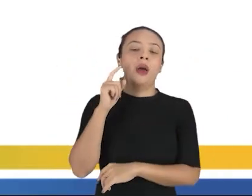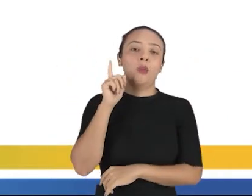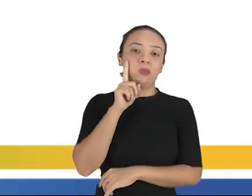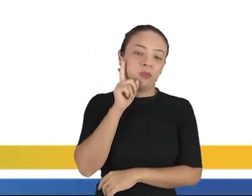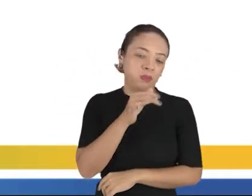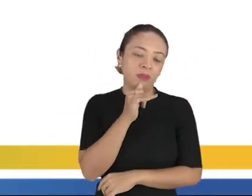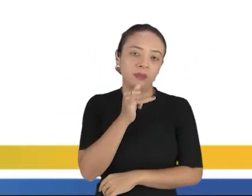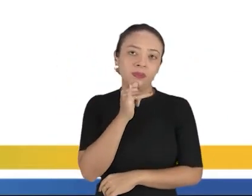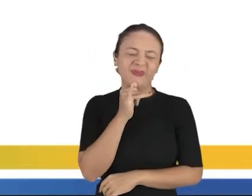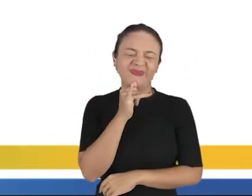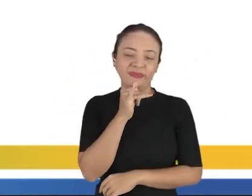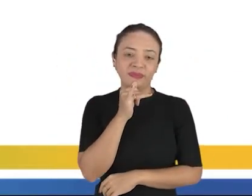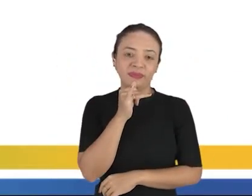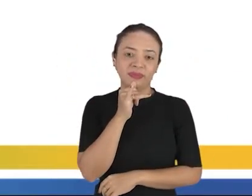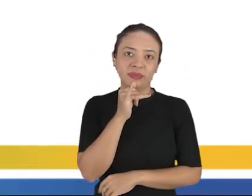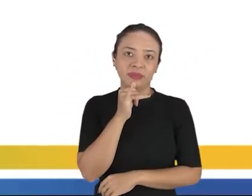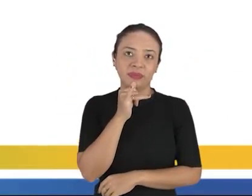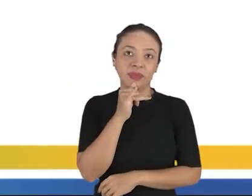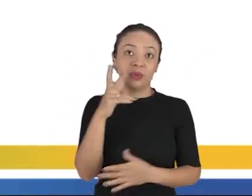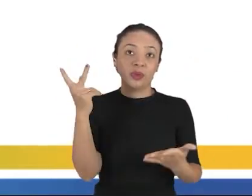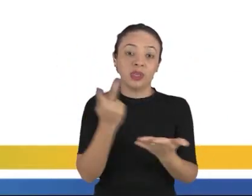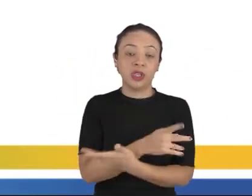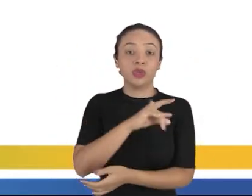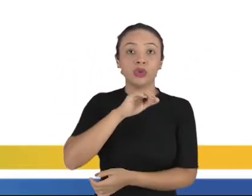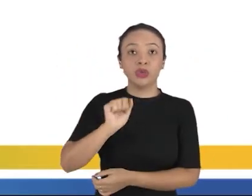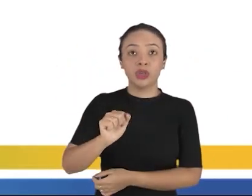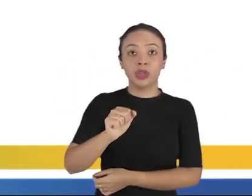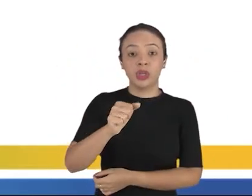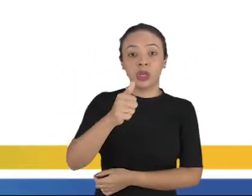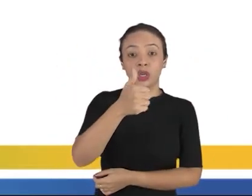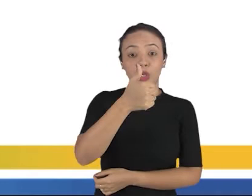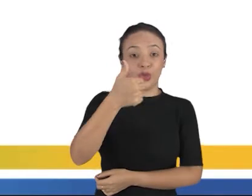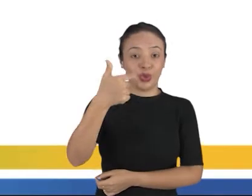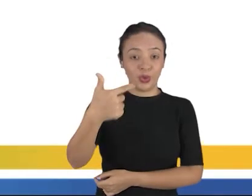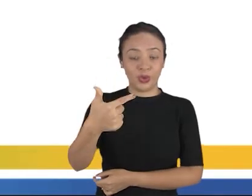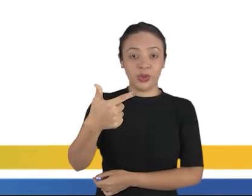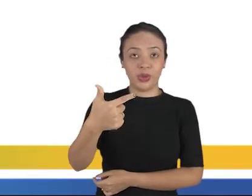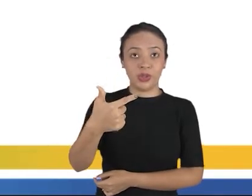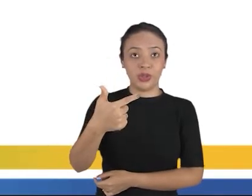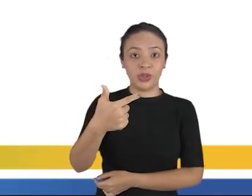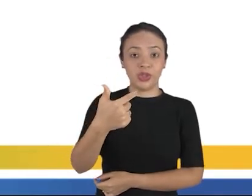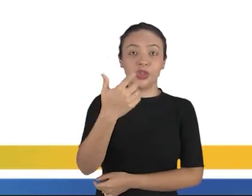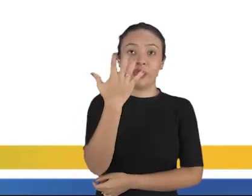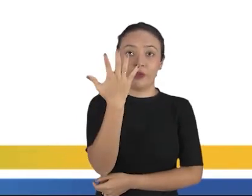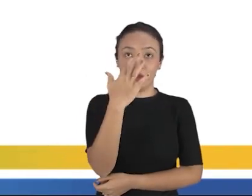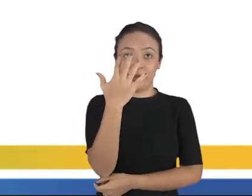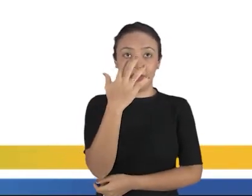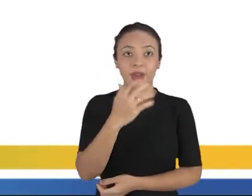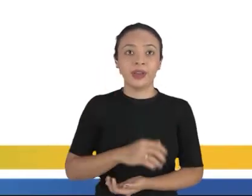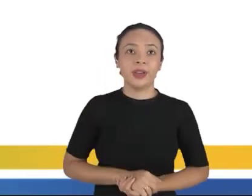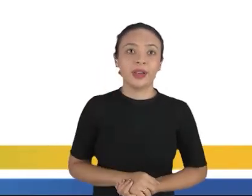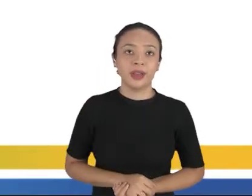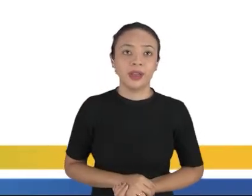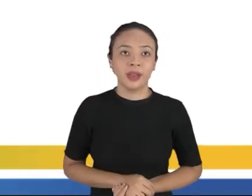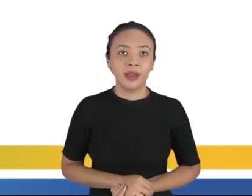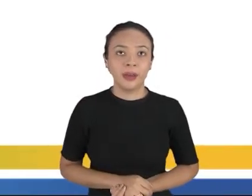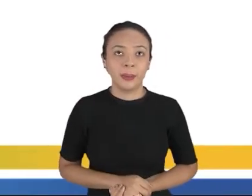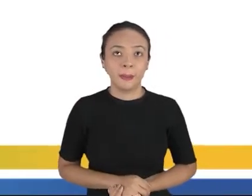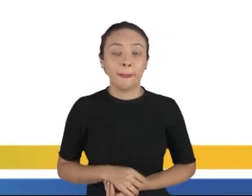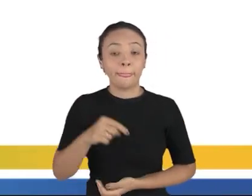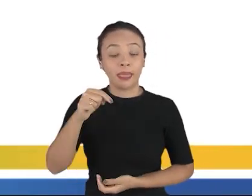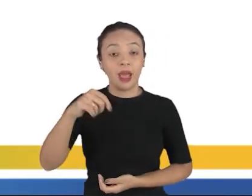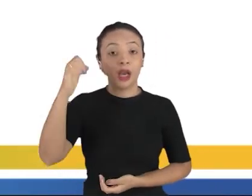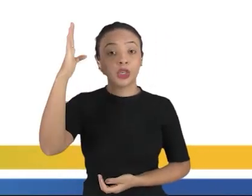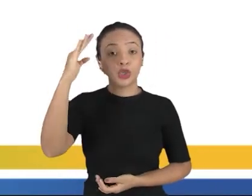exemplo, o Valentine's Day é comemorado no dia February 14th, 14 de fevereiro, que é justamente no dia de São Valentim. E